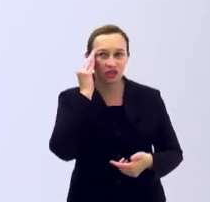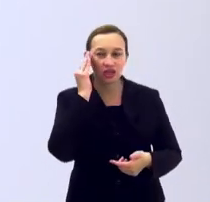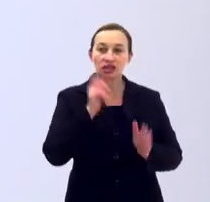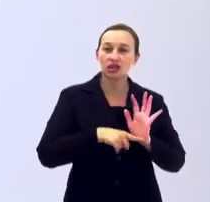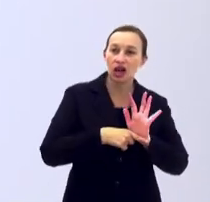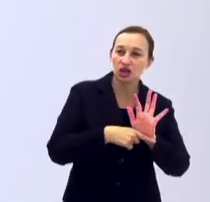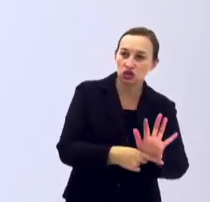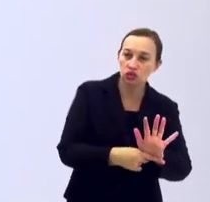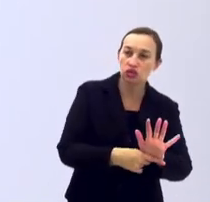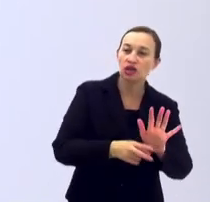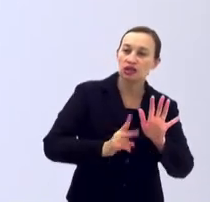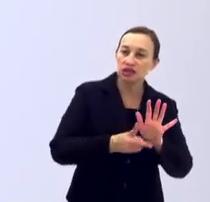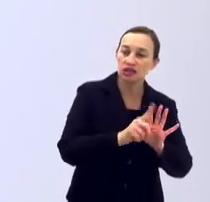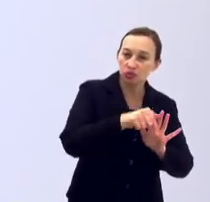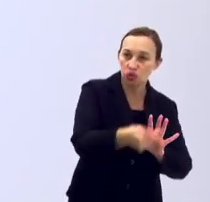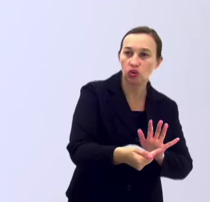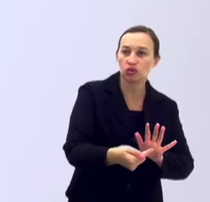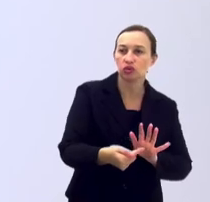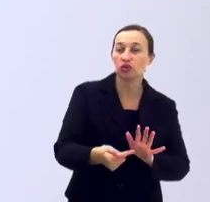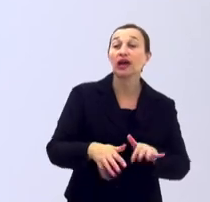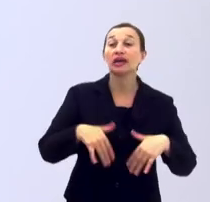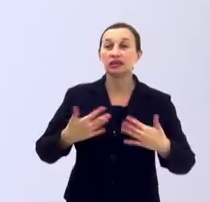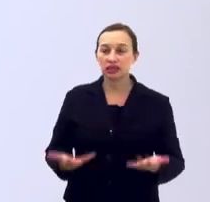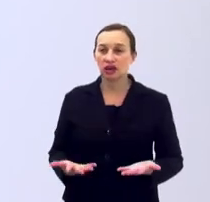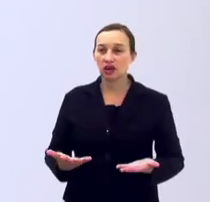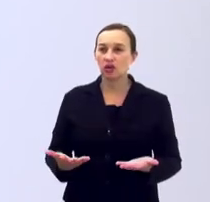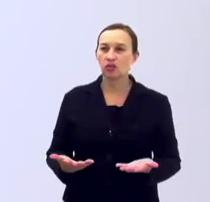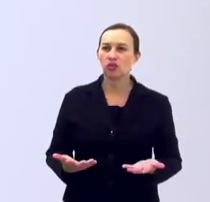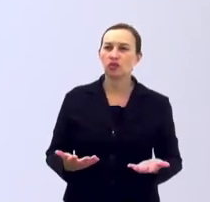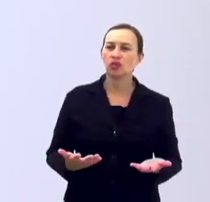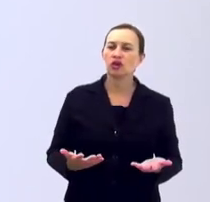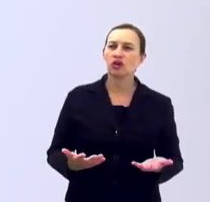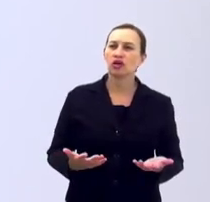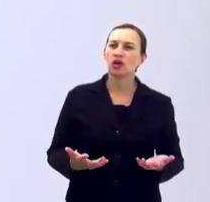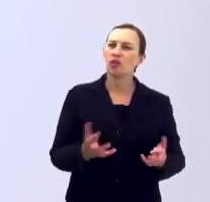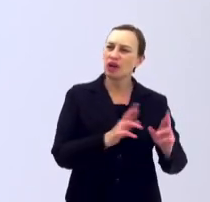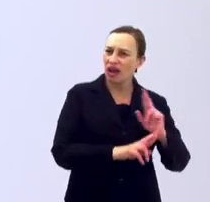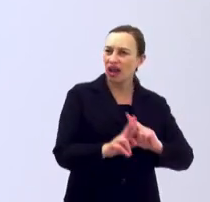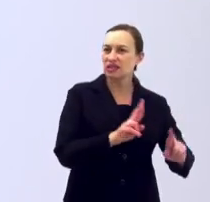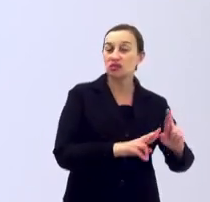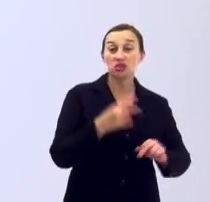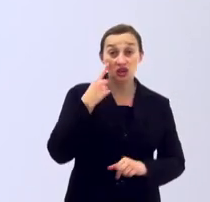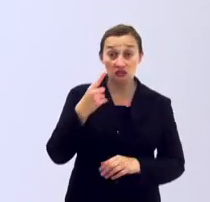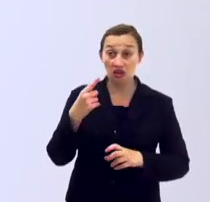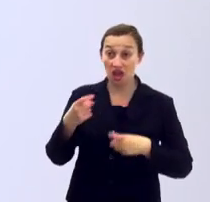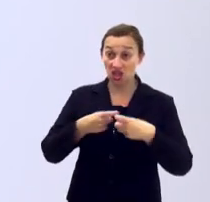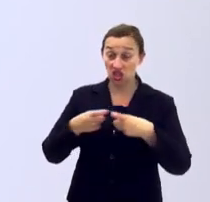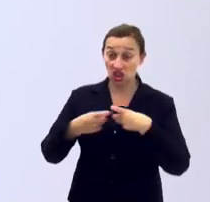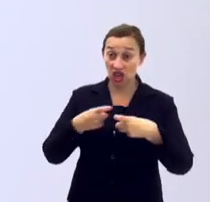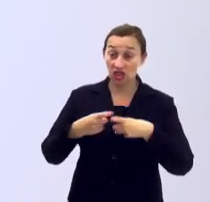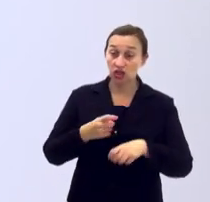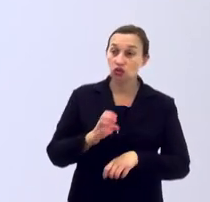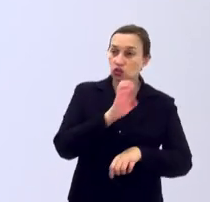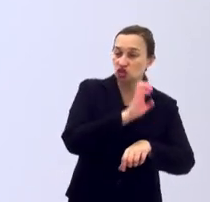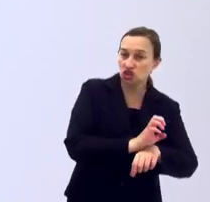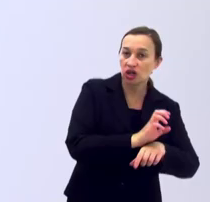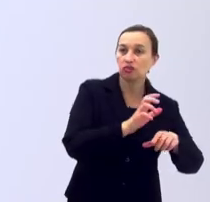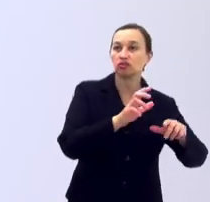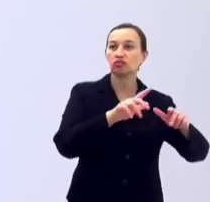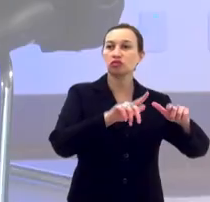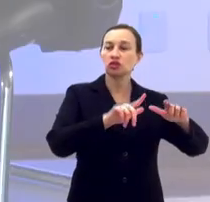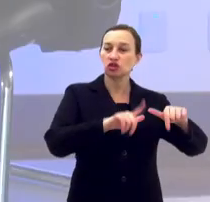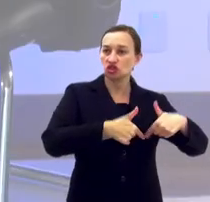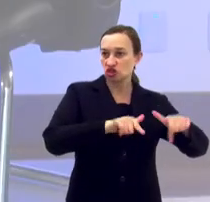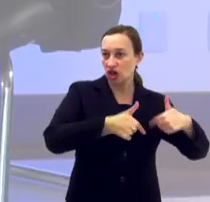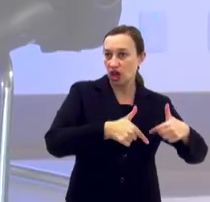se salva, se entende ou se ajuda sempre um pelo outro. Então, isso é uma tônica. Você vê as guerras que o Estado de Israel teve que